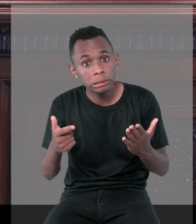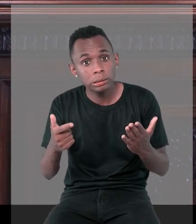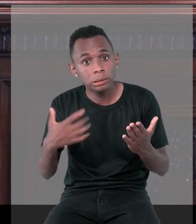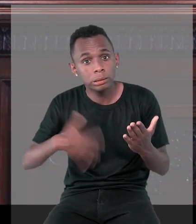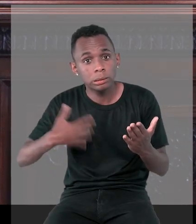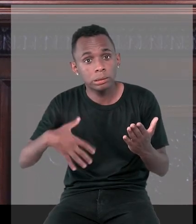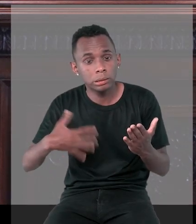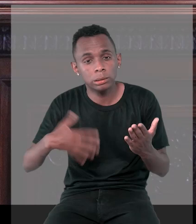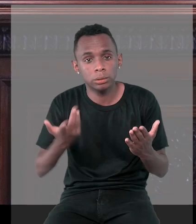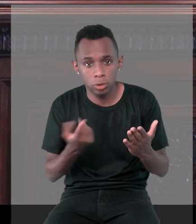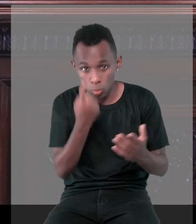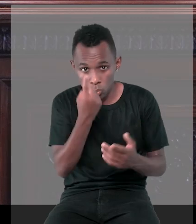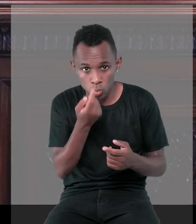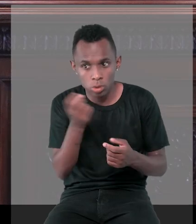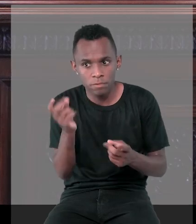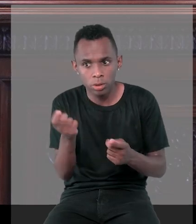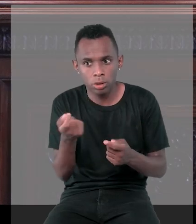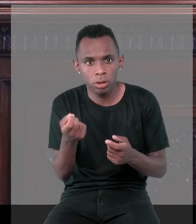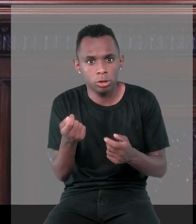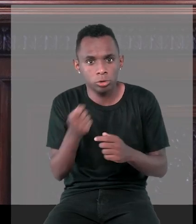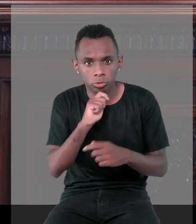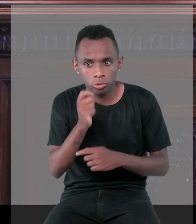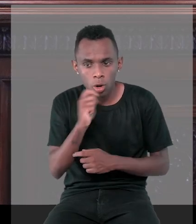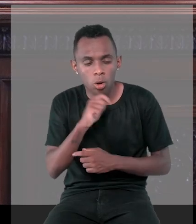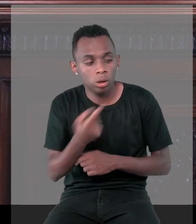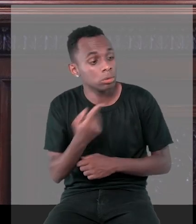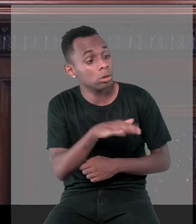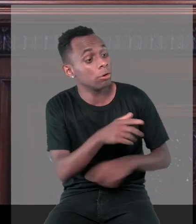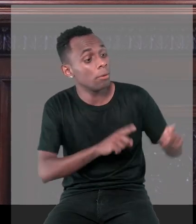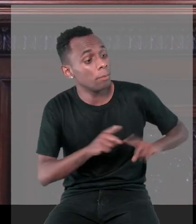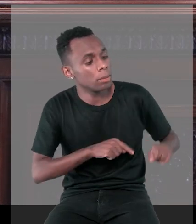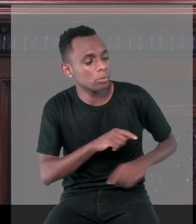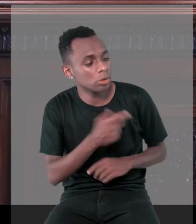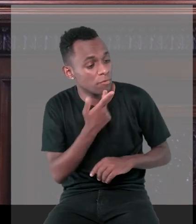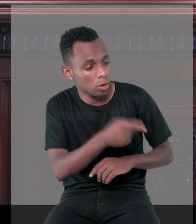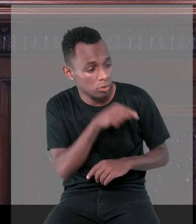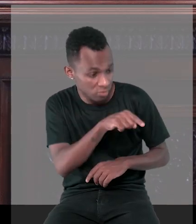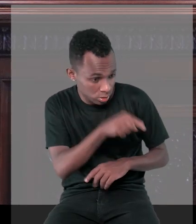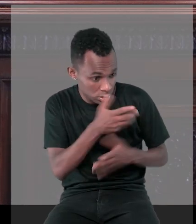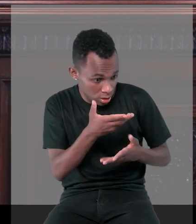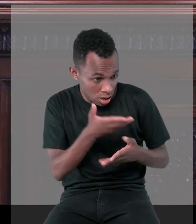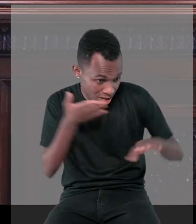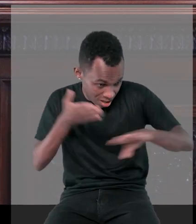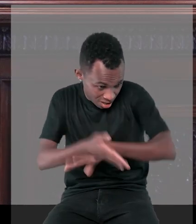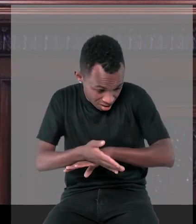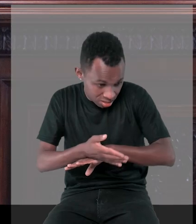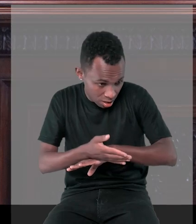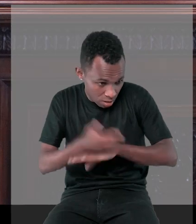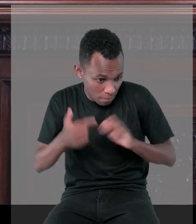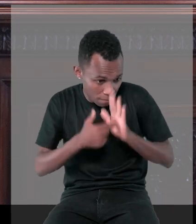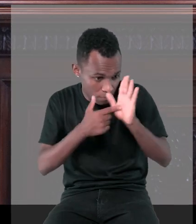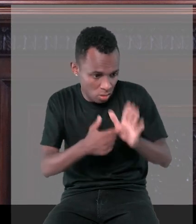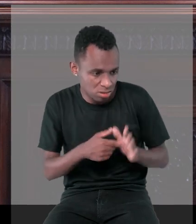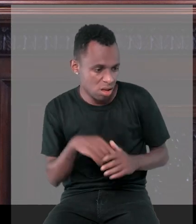que um dos traficantes virou para o primo dele e falou assim, você que se quiser